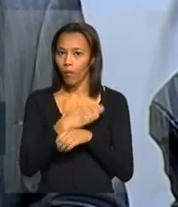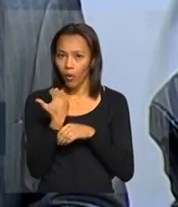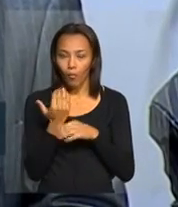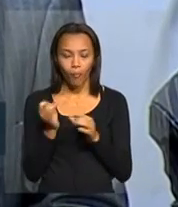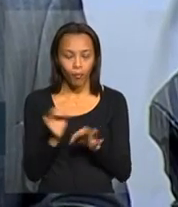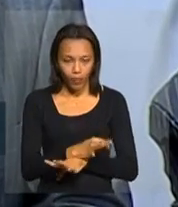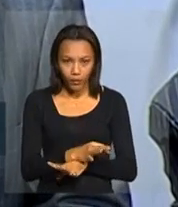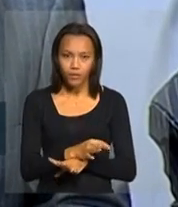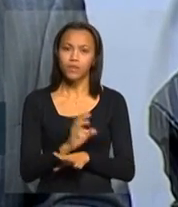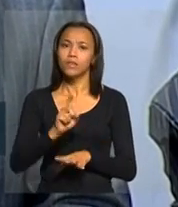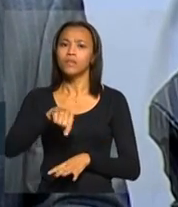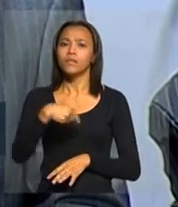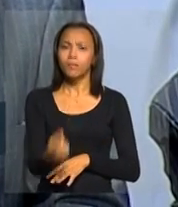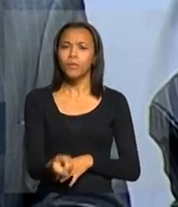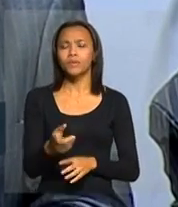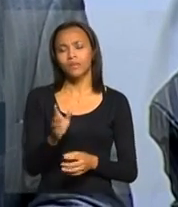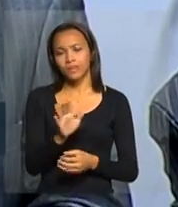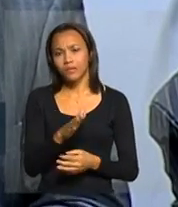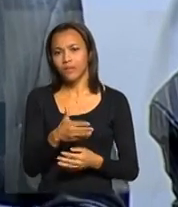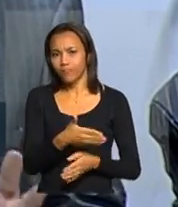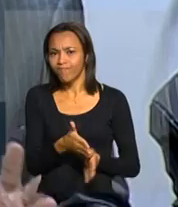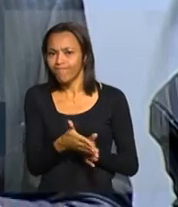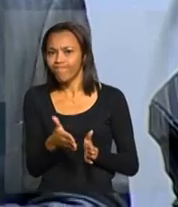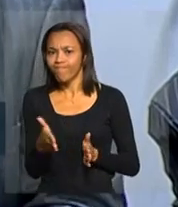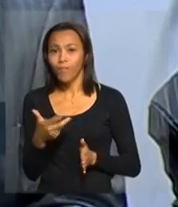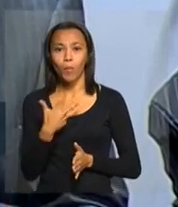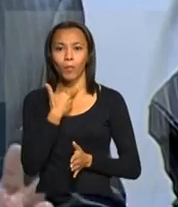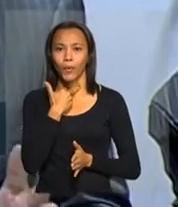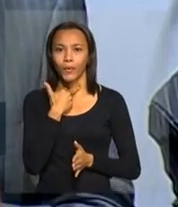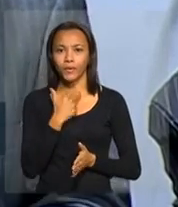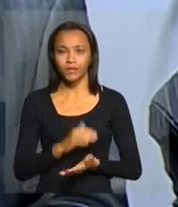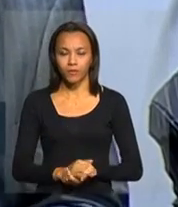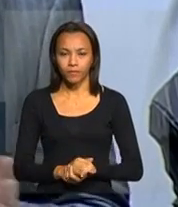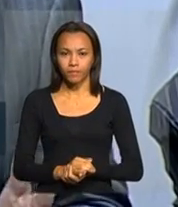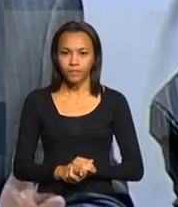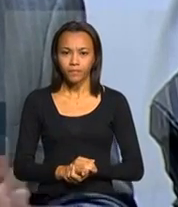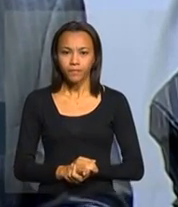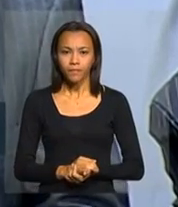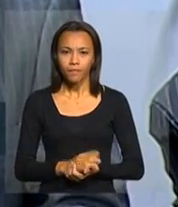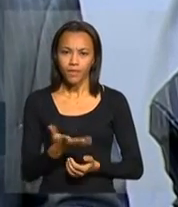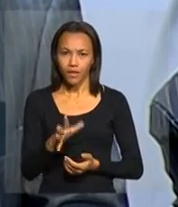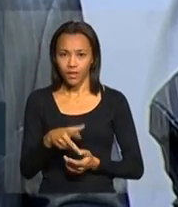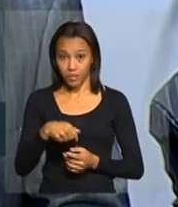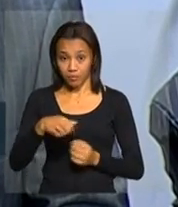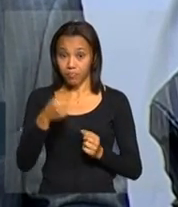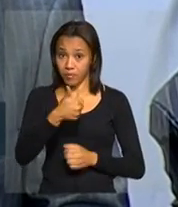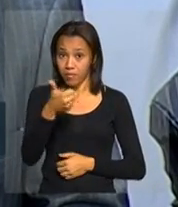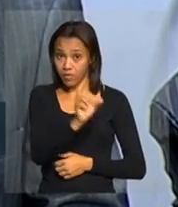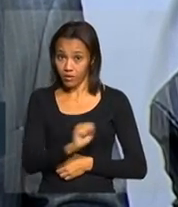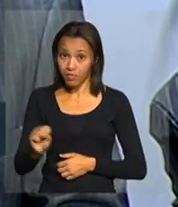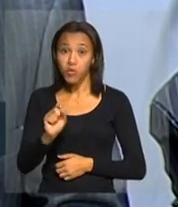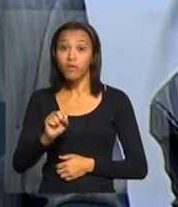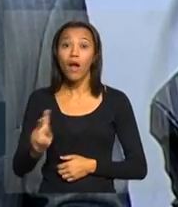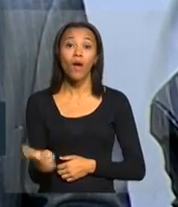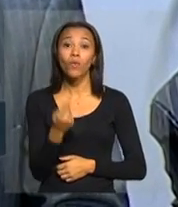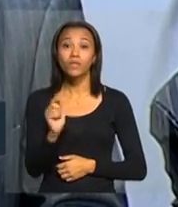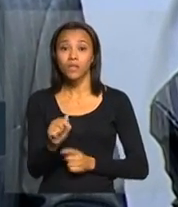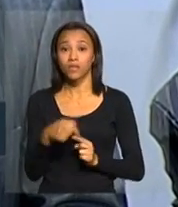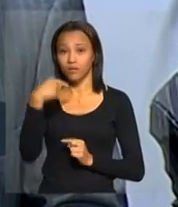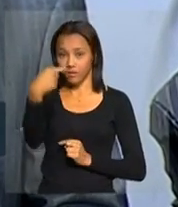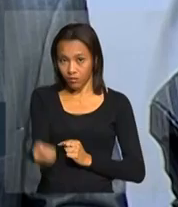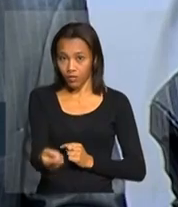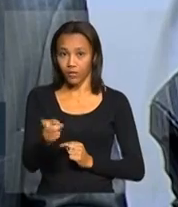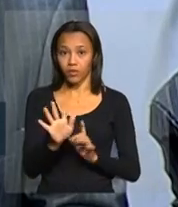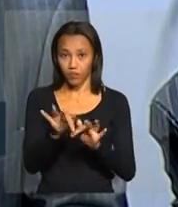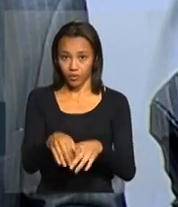longo desses meses que você não pode inferir a partir desse primeiro semestre do que vai acontecer, que isso se mantém até o